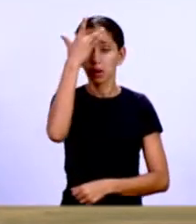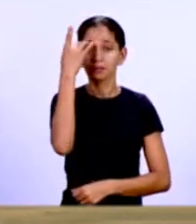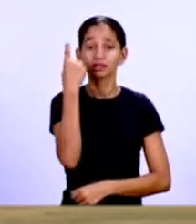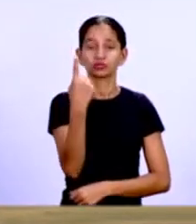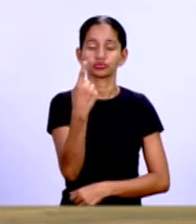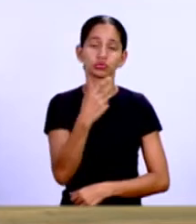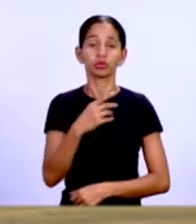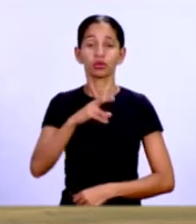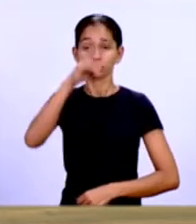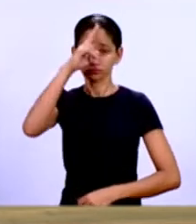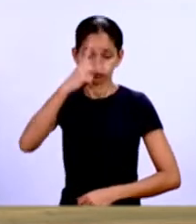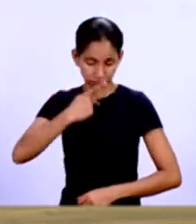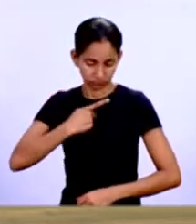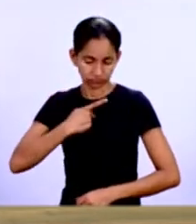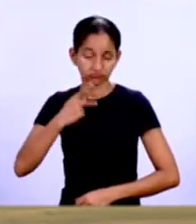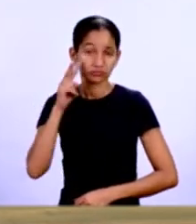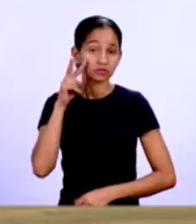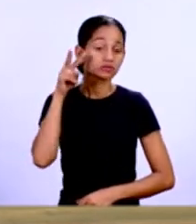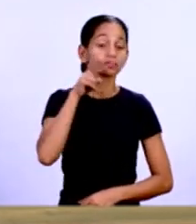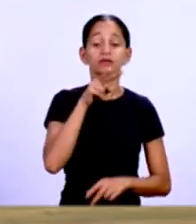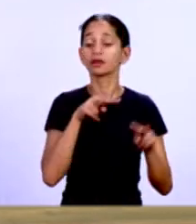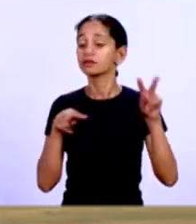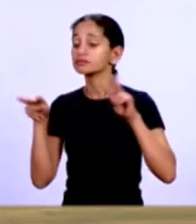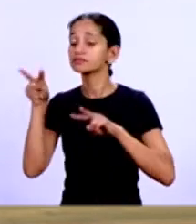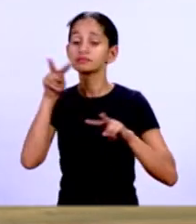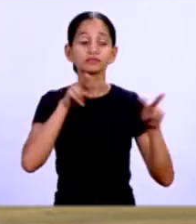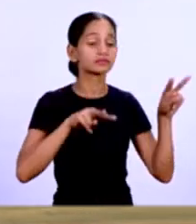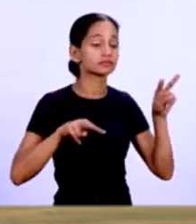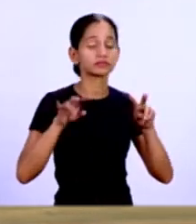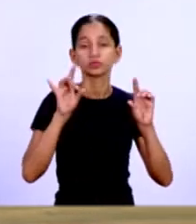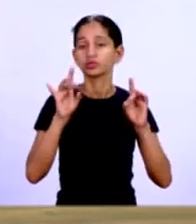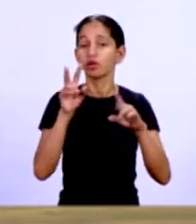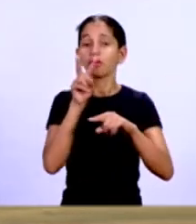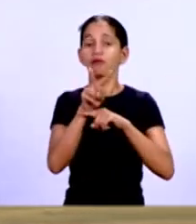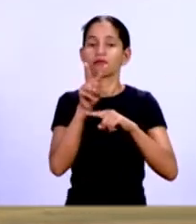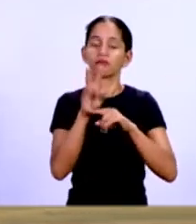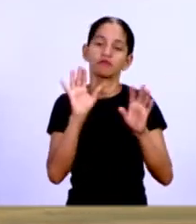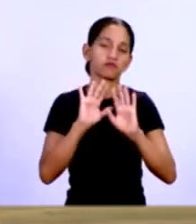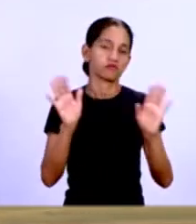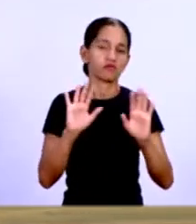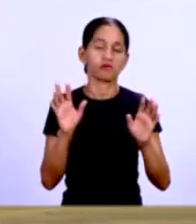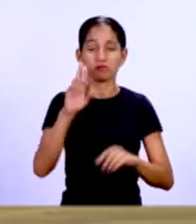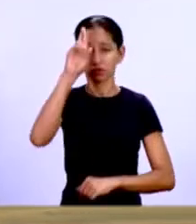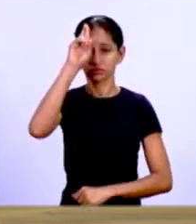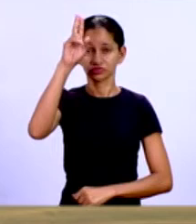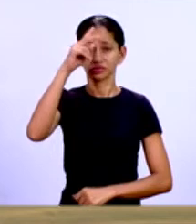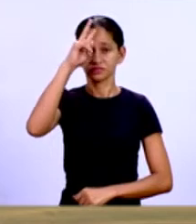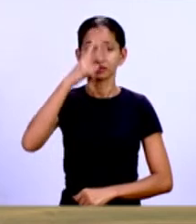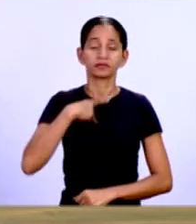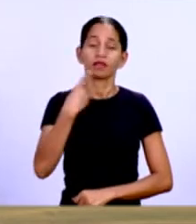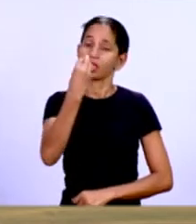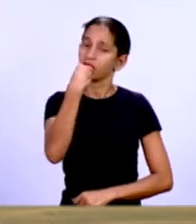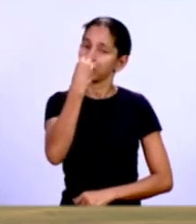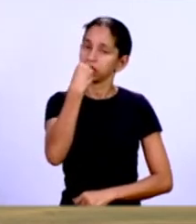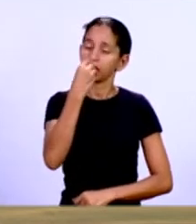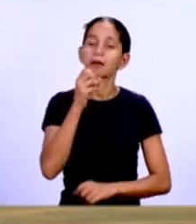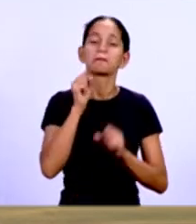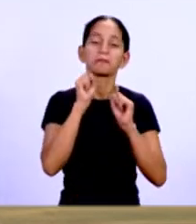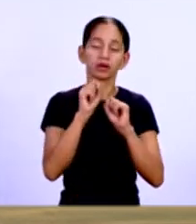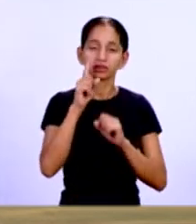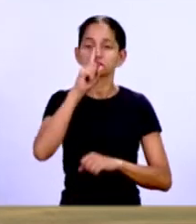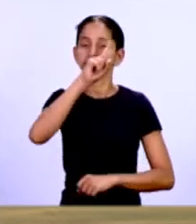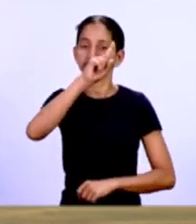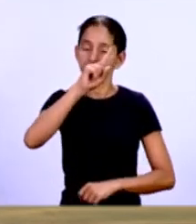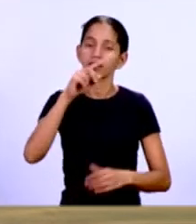você mesmo vai lhe dar uma olhada por cima se tem alguma barata ou se tem alguma sujeira. Esse é um controle muito fraco, então a chance de